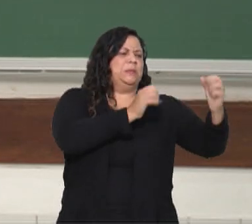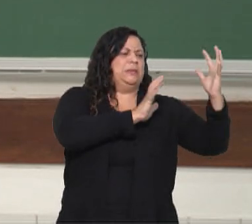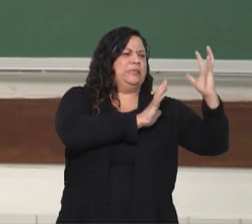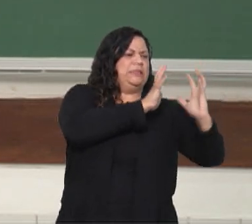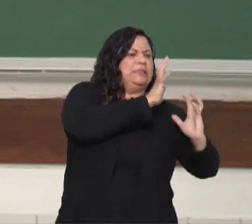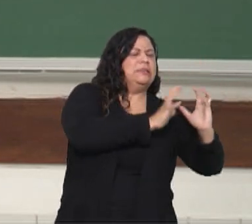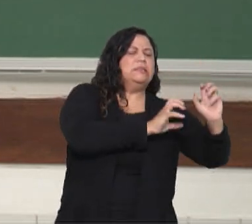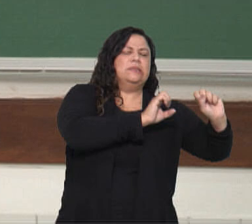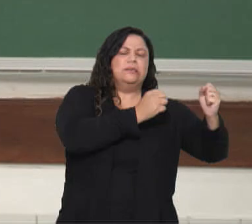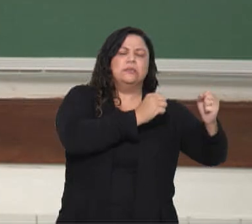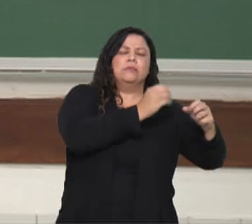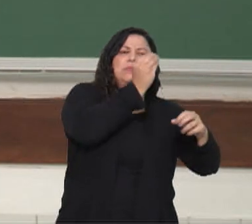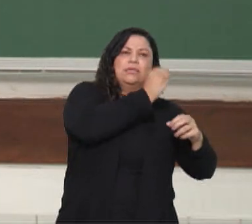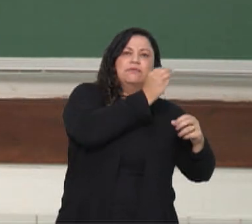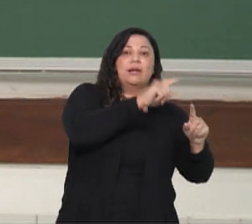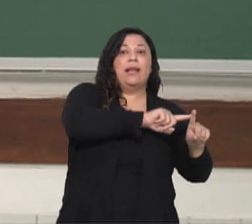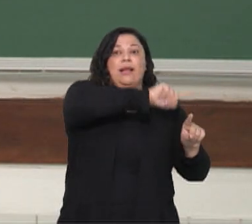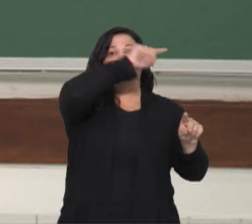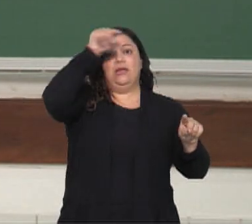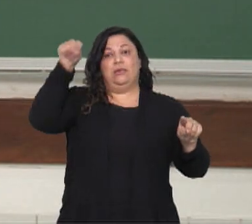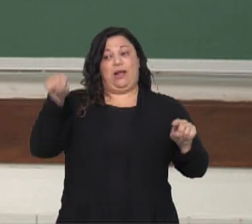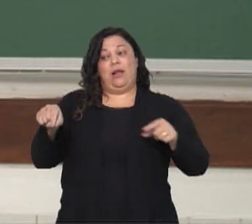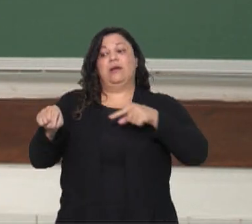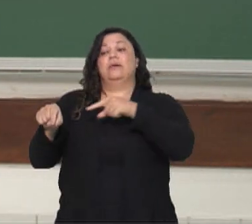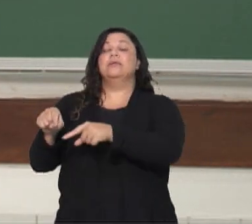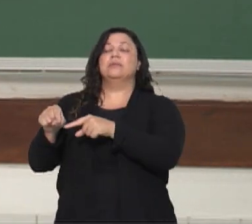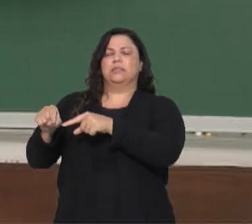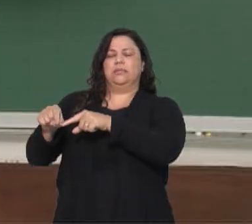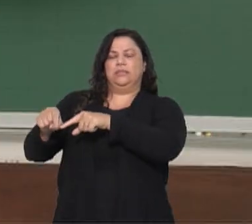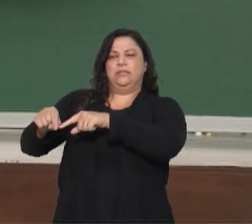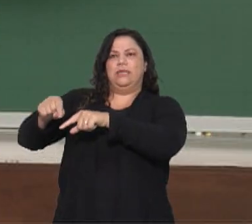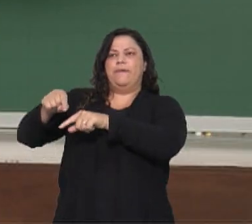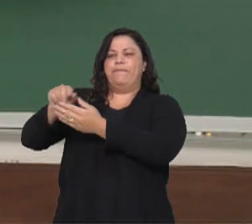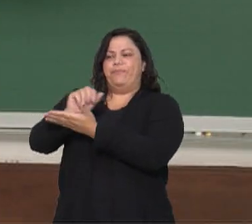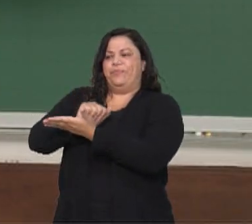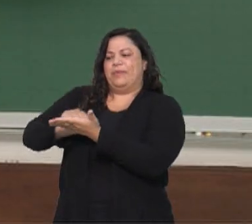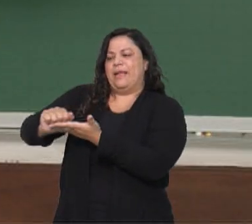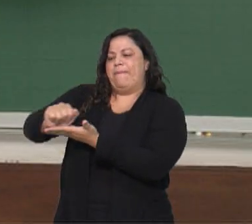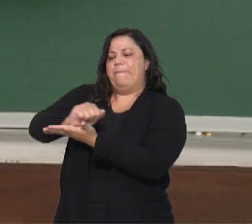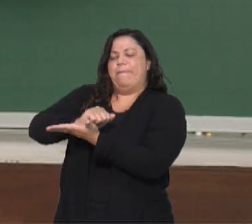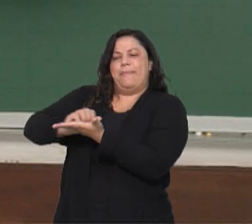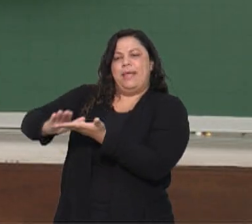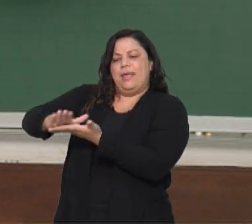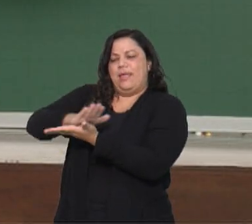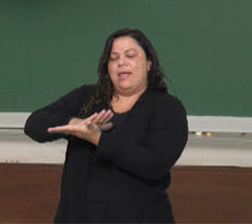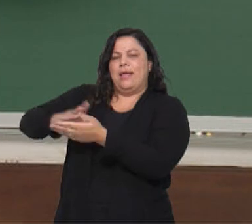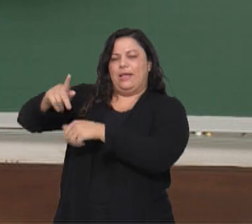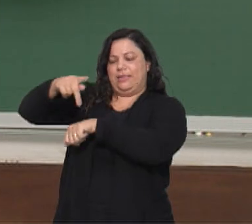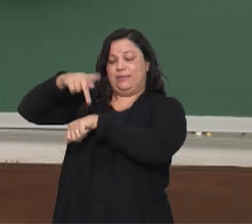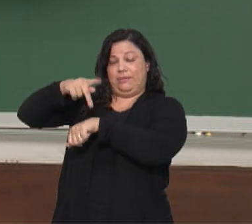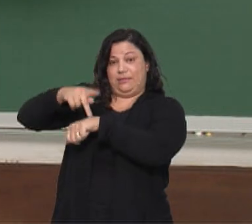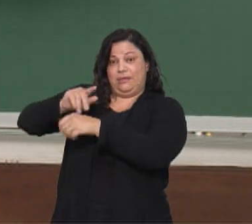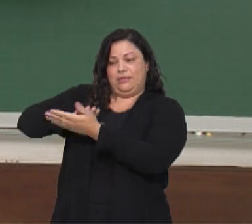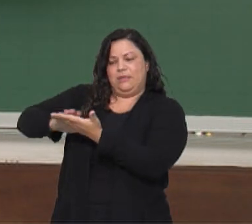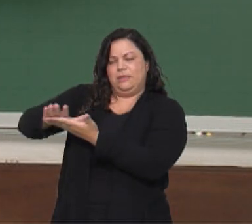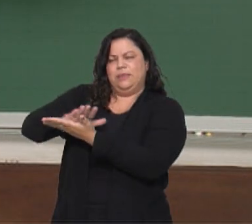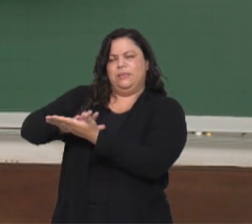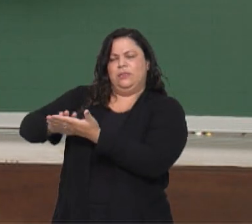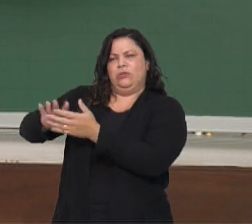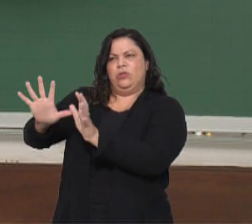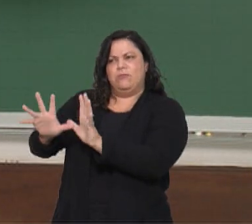mais frágil. Já a pedra polida é muito mais resistente, mais afiada, mais de precisão de